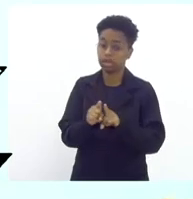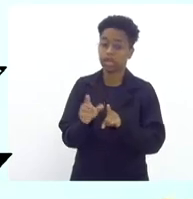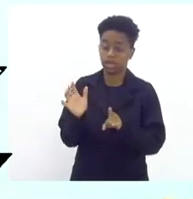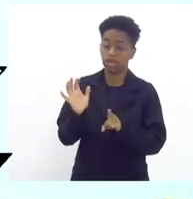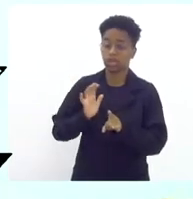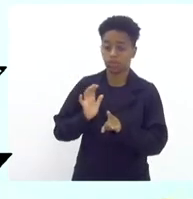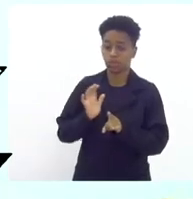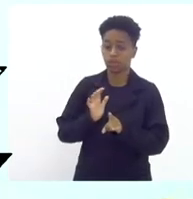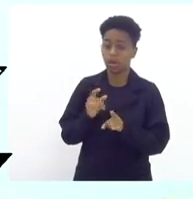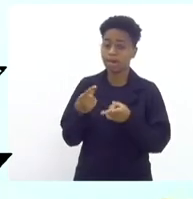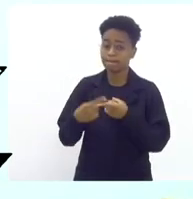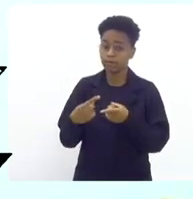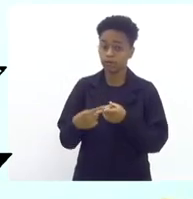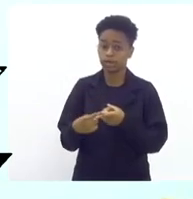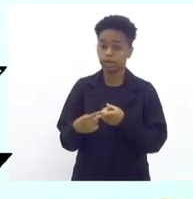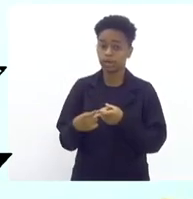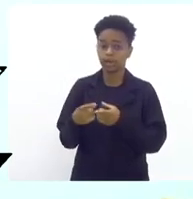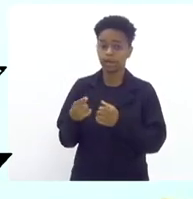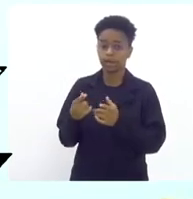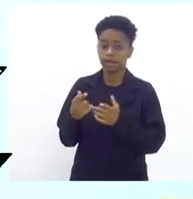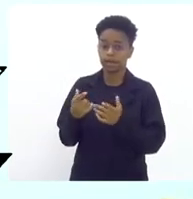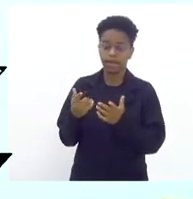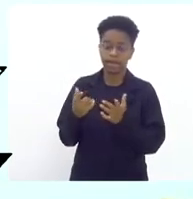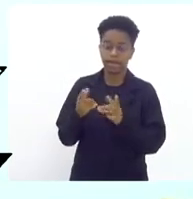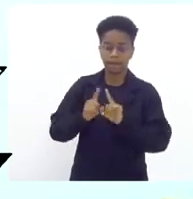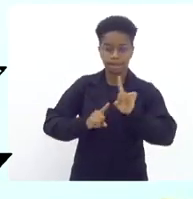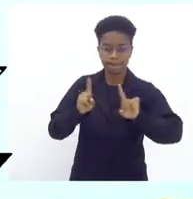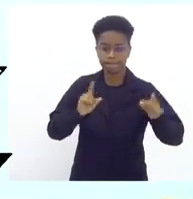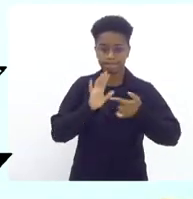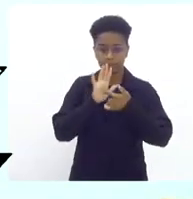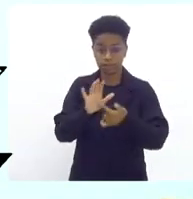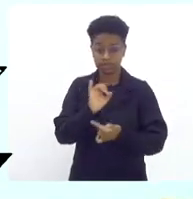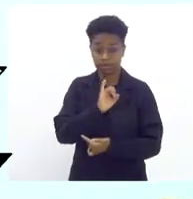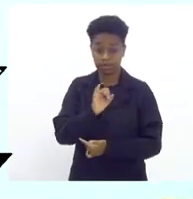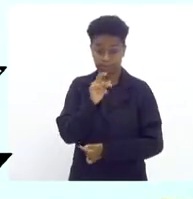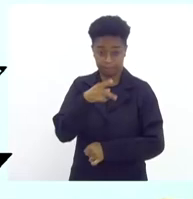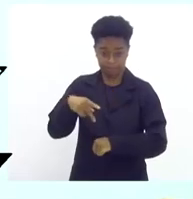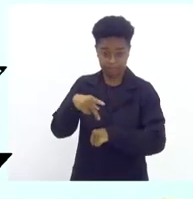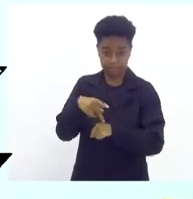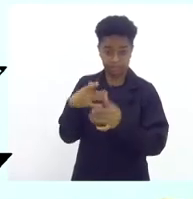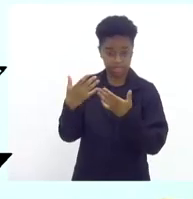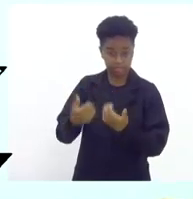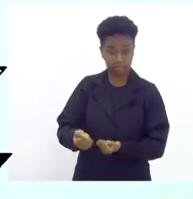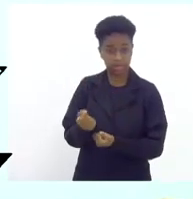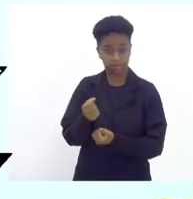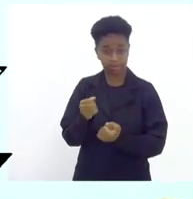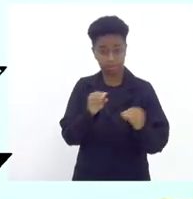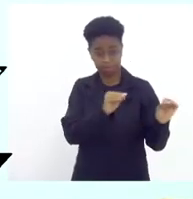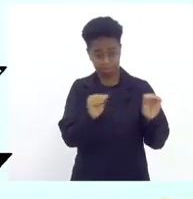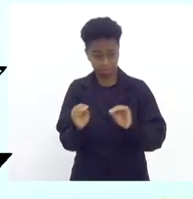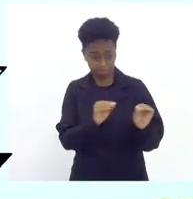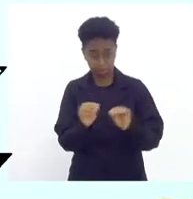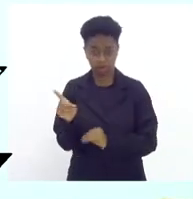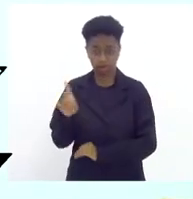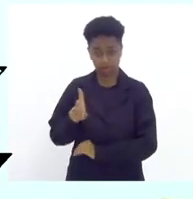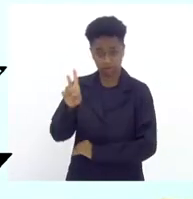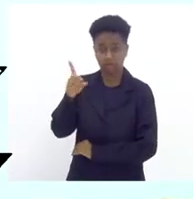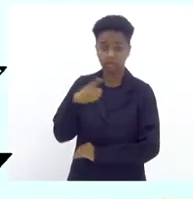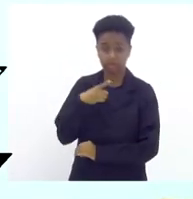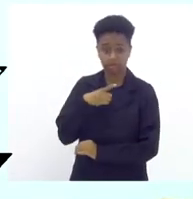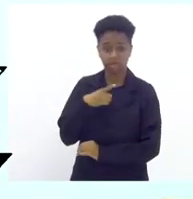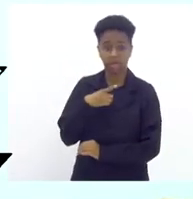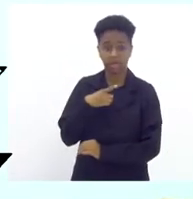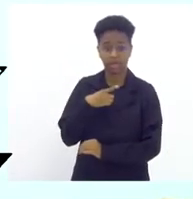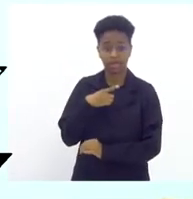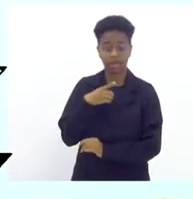próspero porque os dados indicam que países que têm recebido Imigrantes venezuelanos nos últimos anos vão ter um impacto de